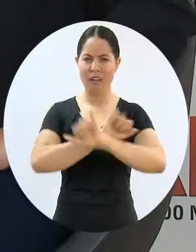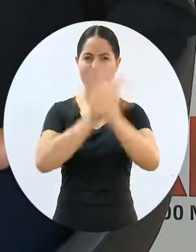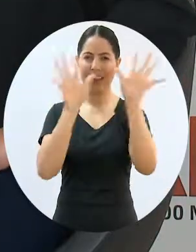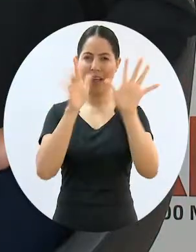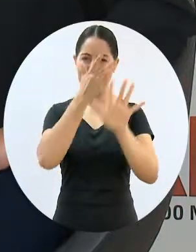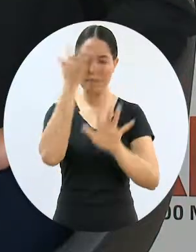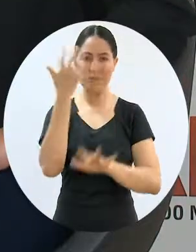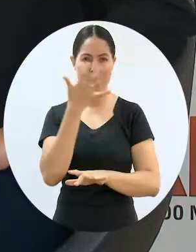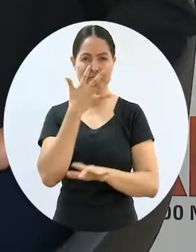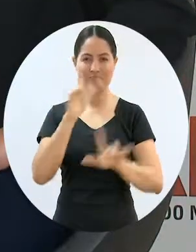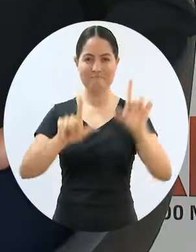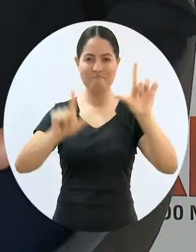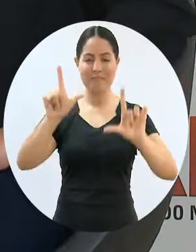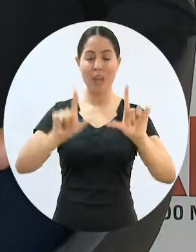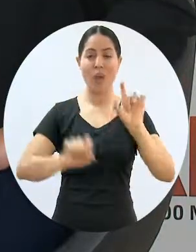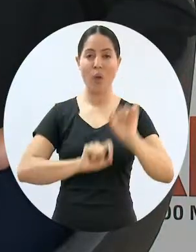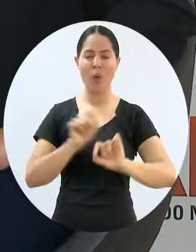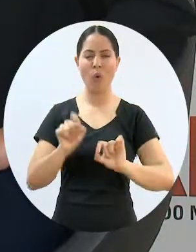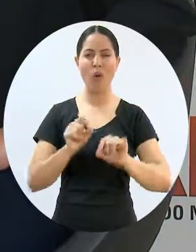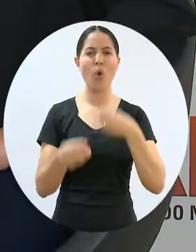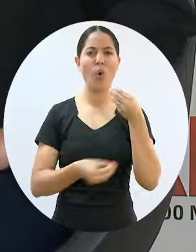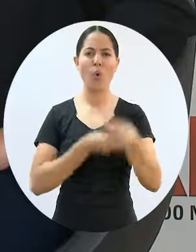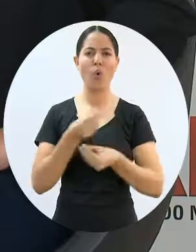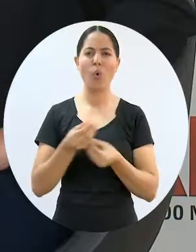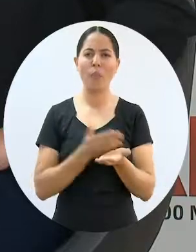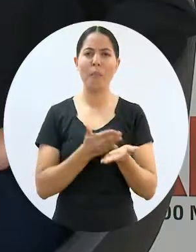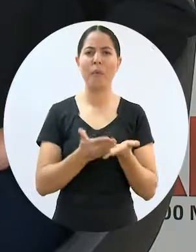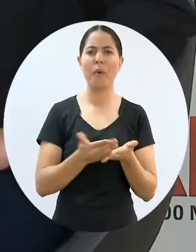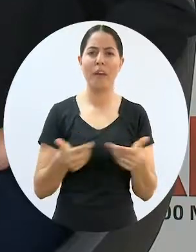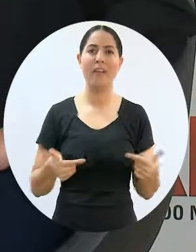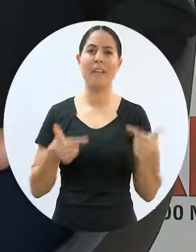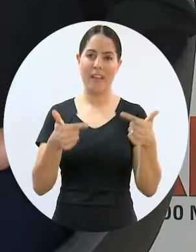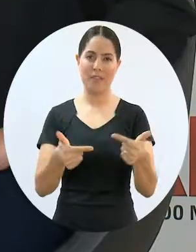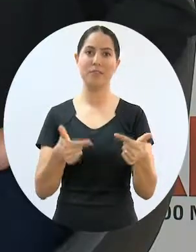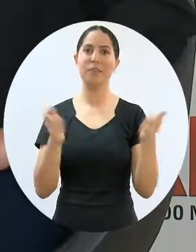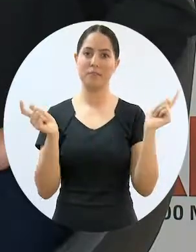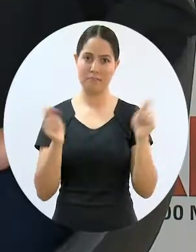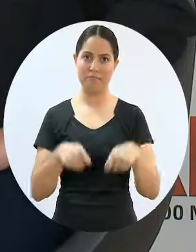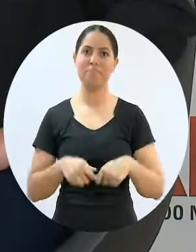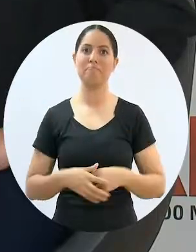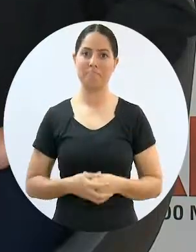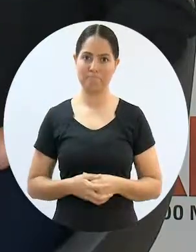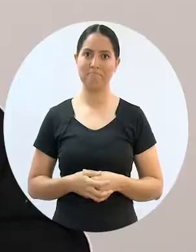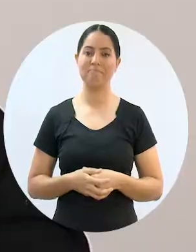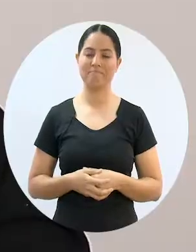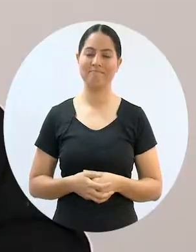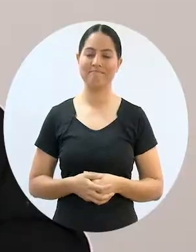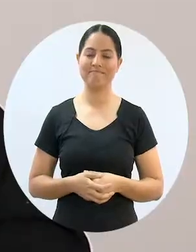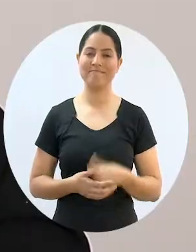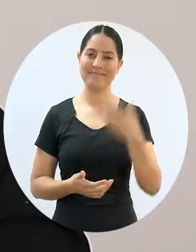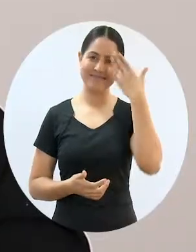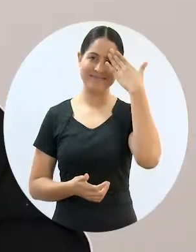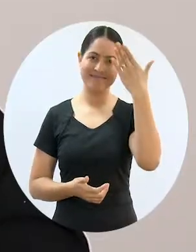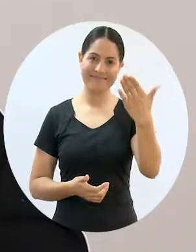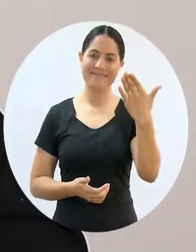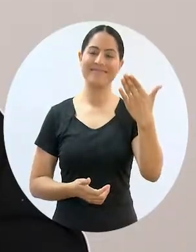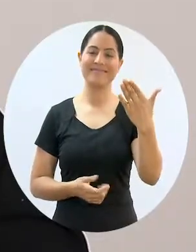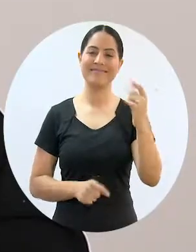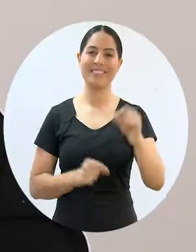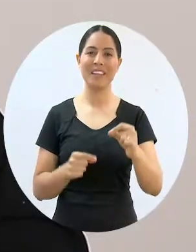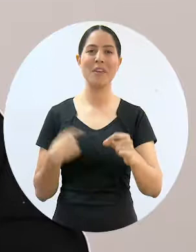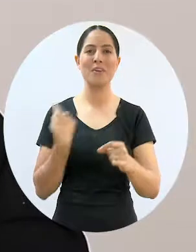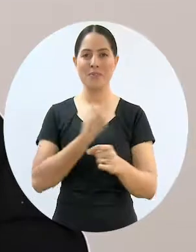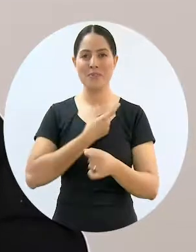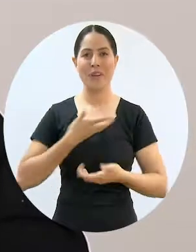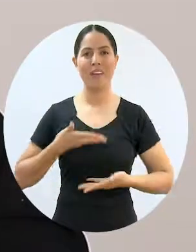para quem está assistindo a gente como que vai ser a partir de agora e as medidas que devem ser tomadas. Eu que mais uma vez agradeço,